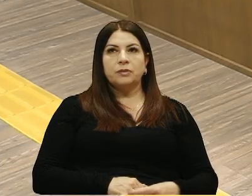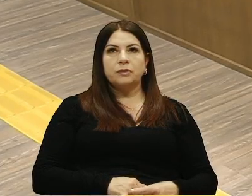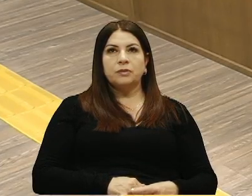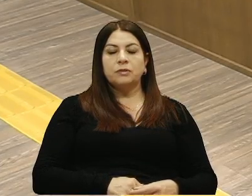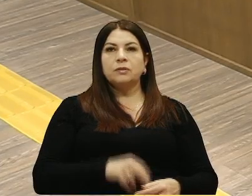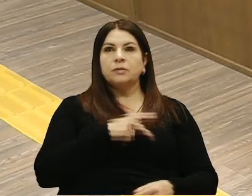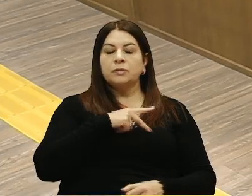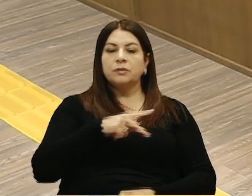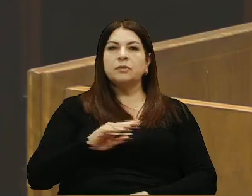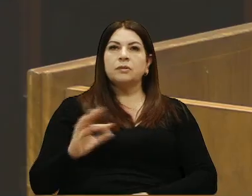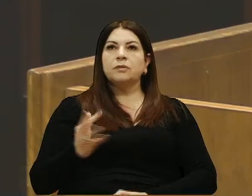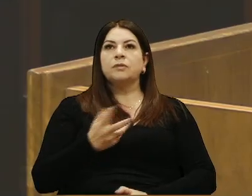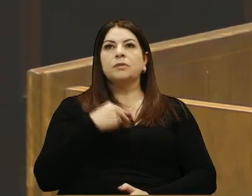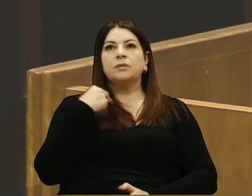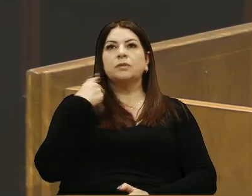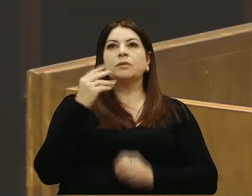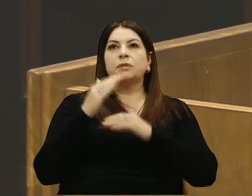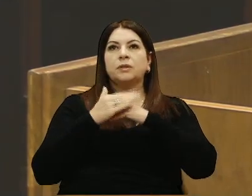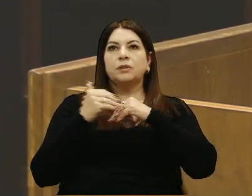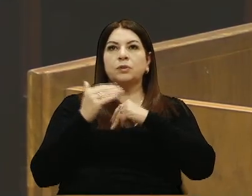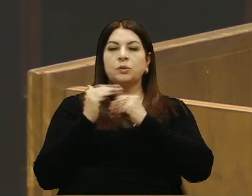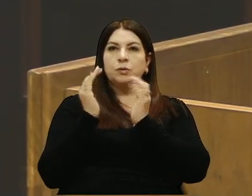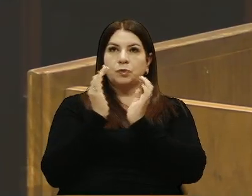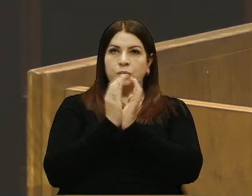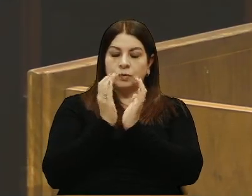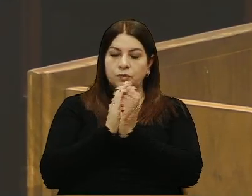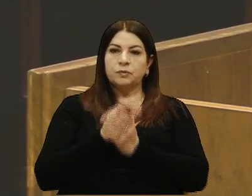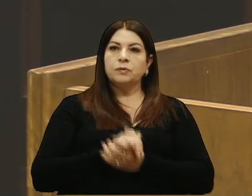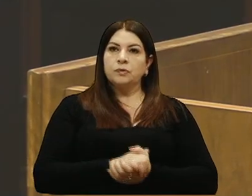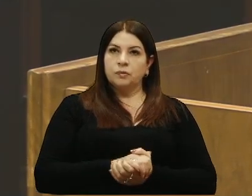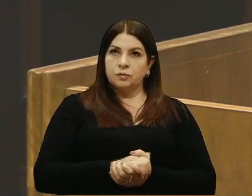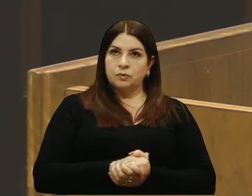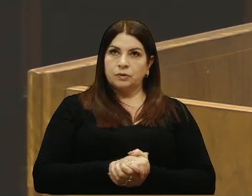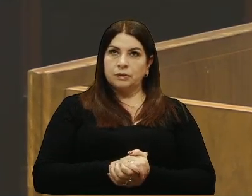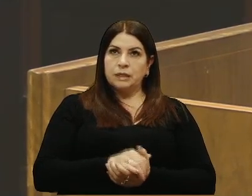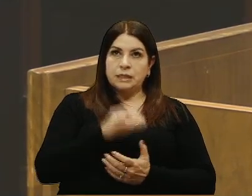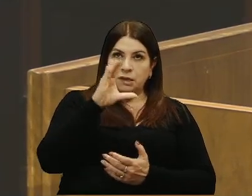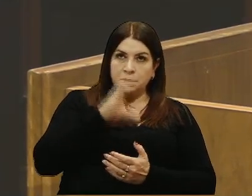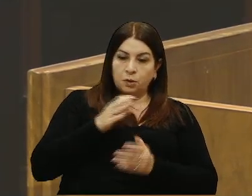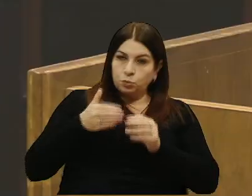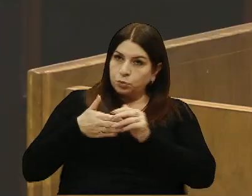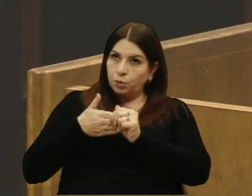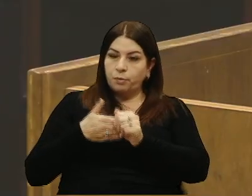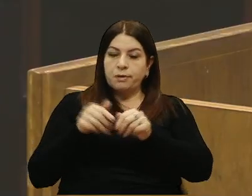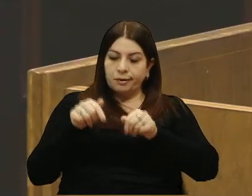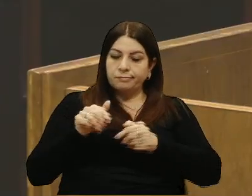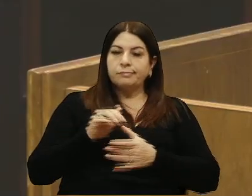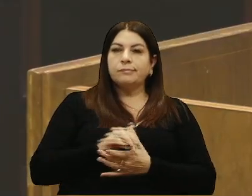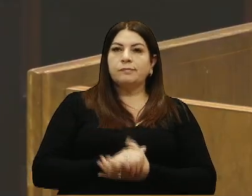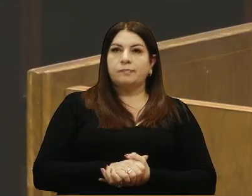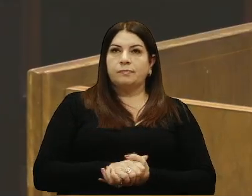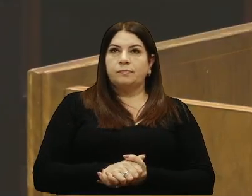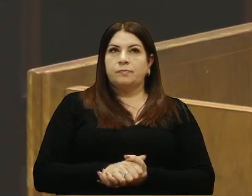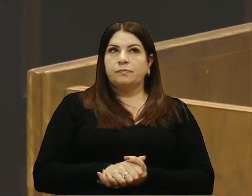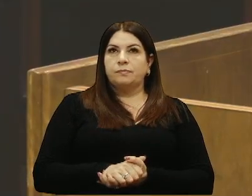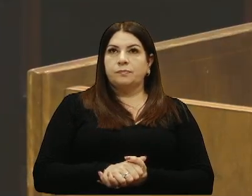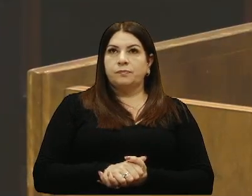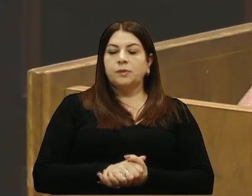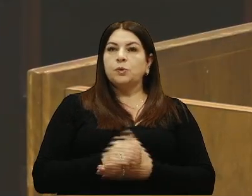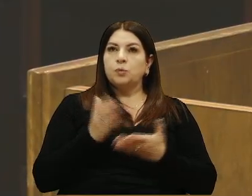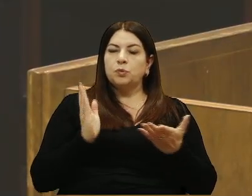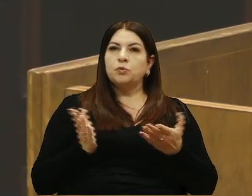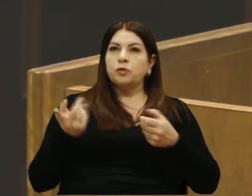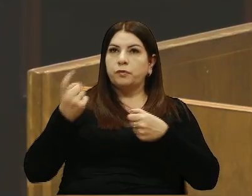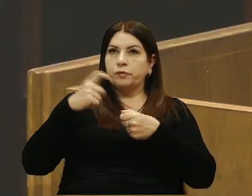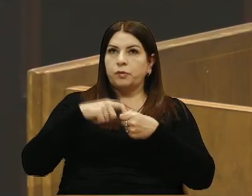Senhor presidente, queridos colegas, cidadãos que nos acompanham aqui, hoje eu